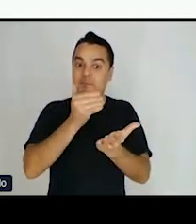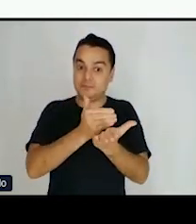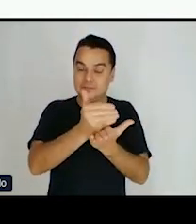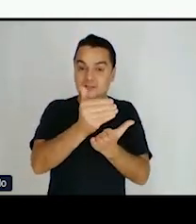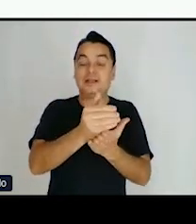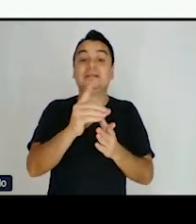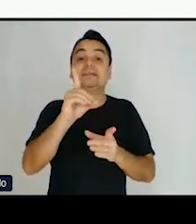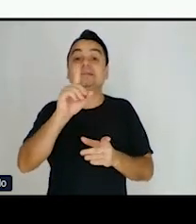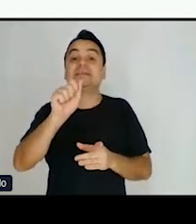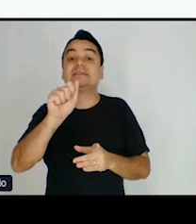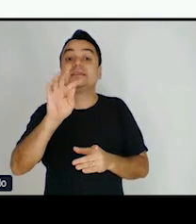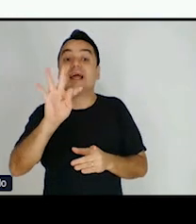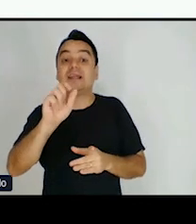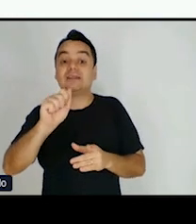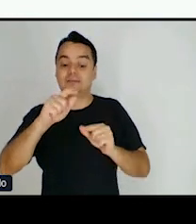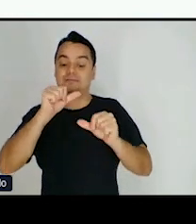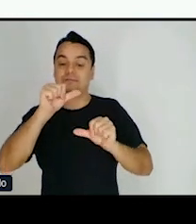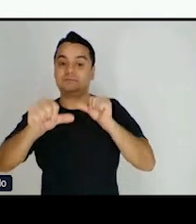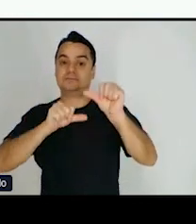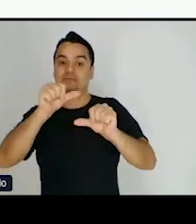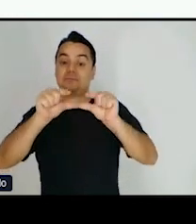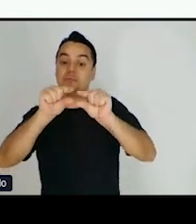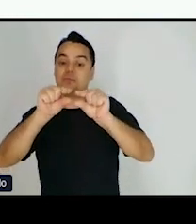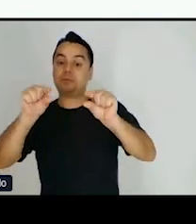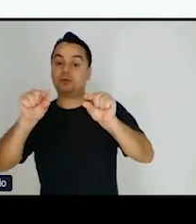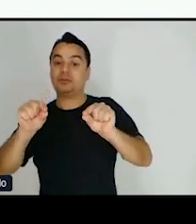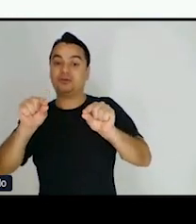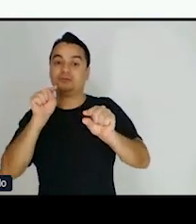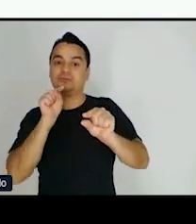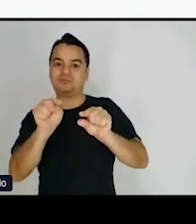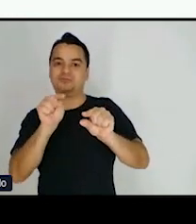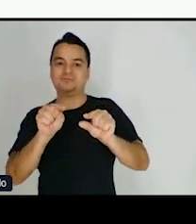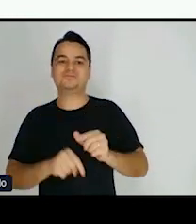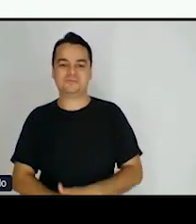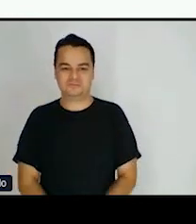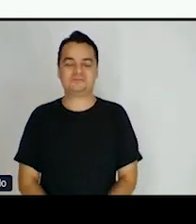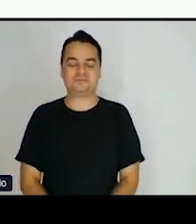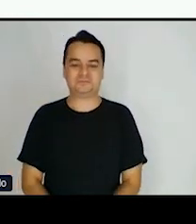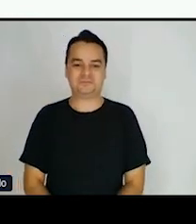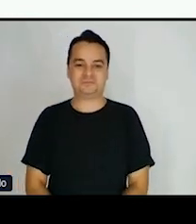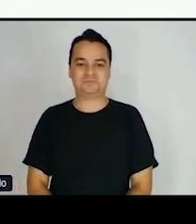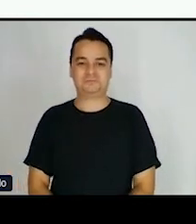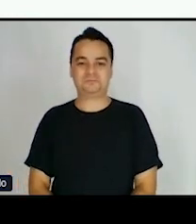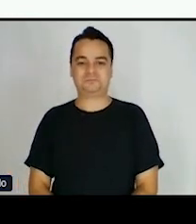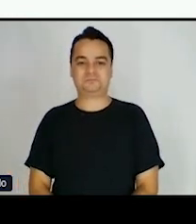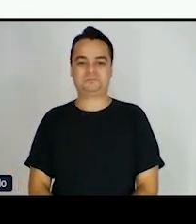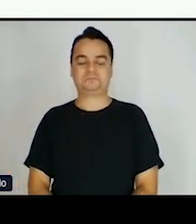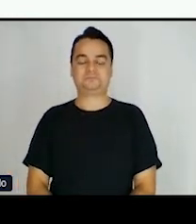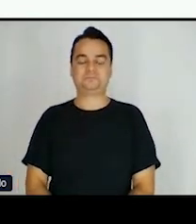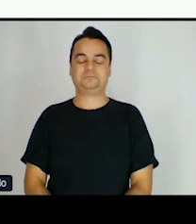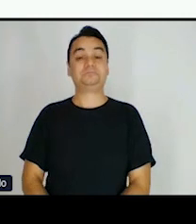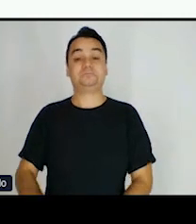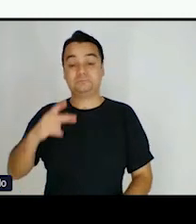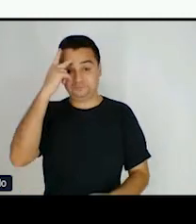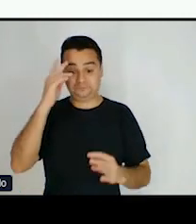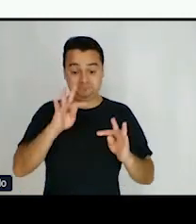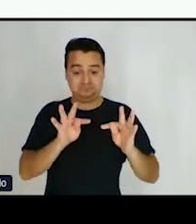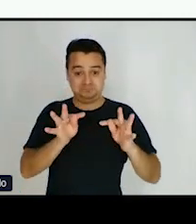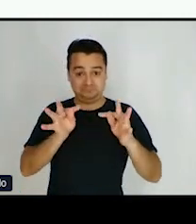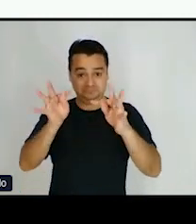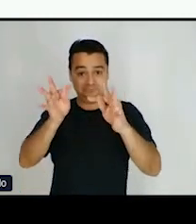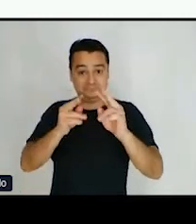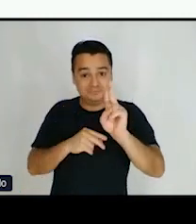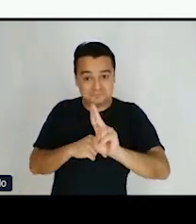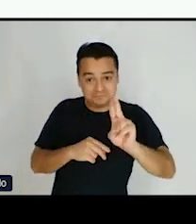data de vencimento, botão. E alterar data de vencimento. Dessa forma, o usuário de tecnologia assistiva